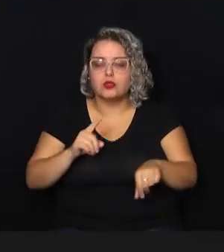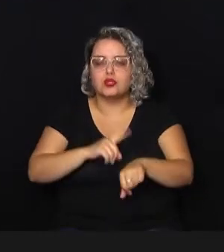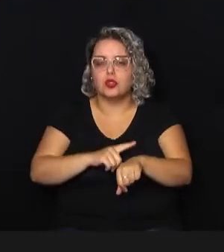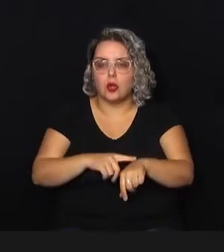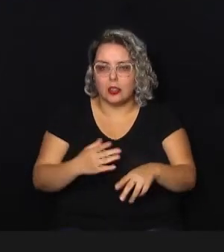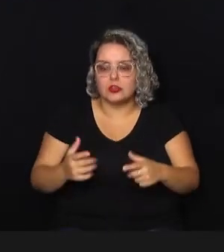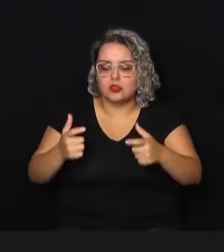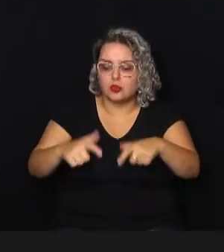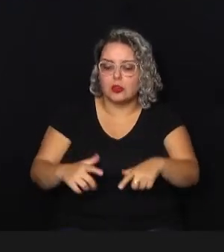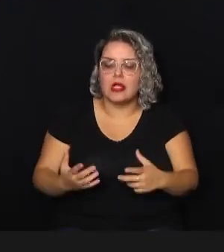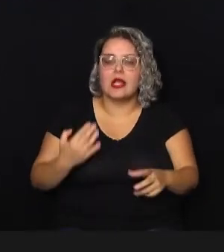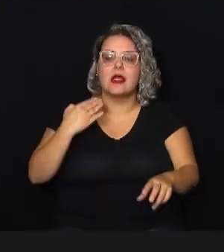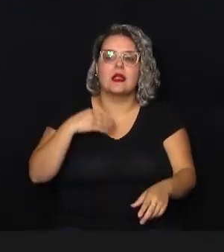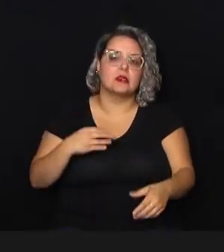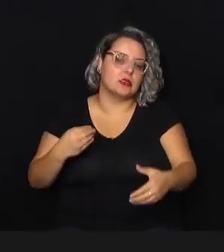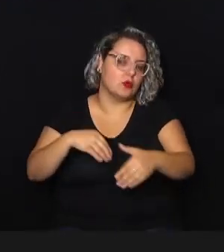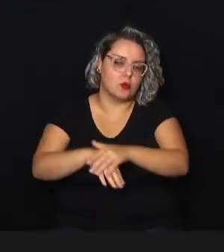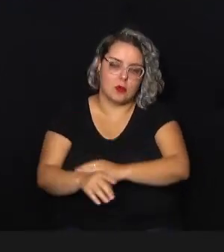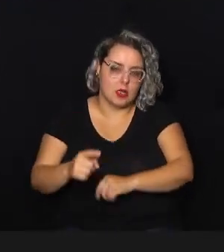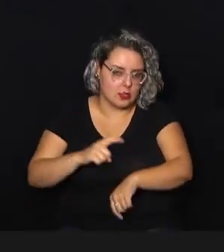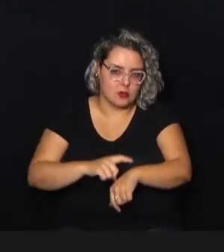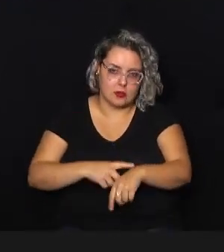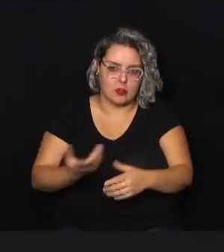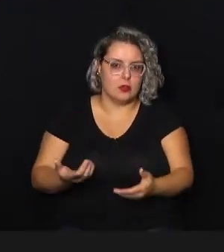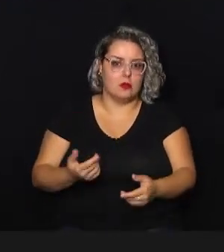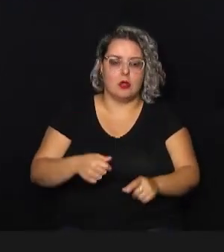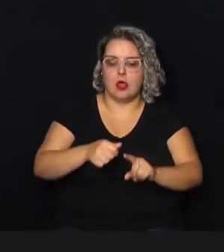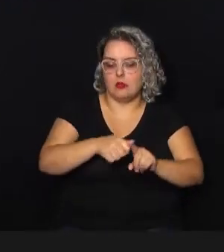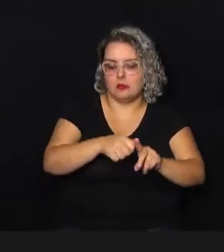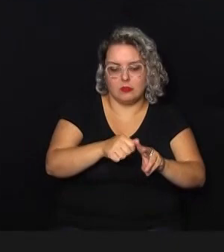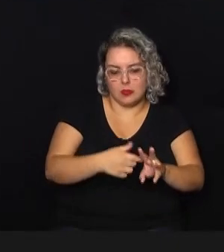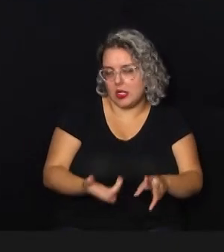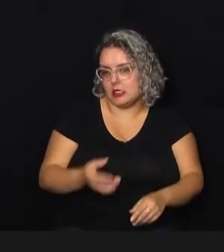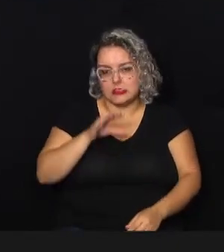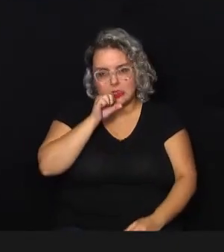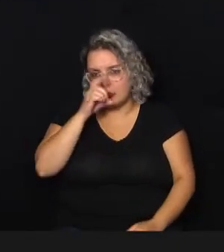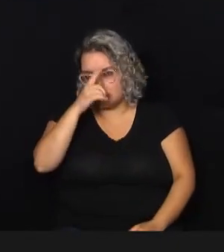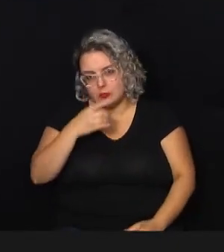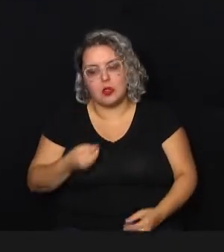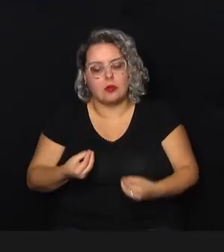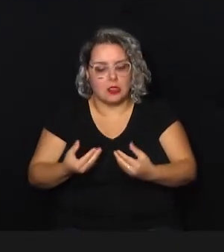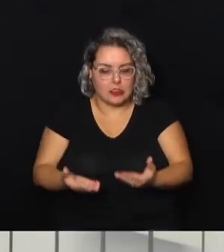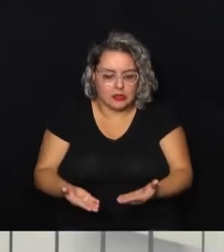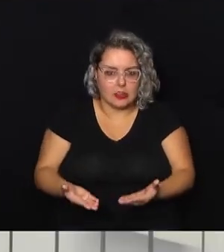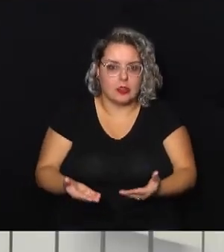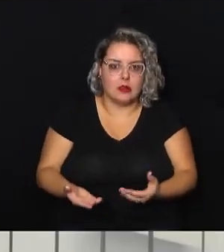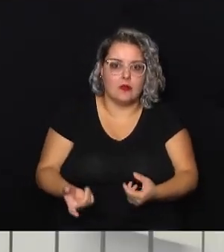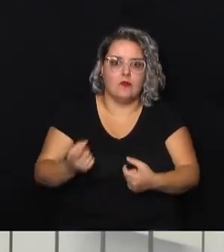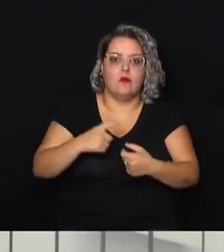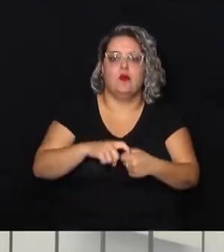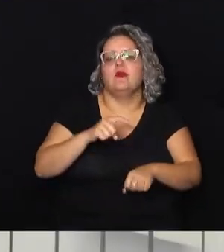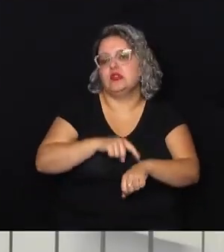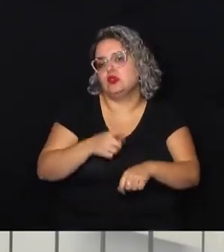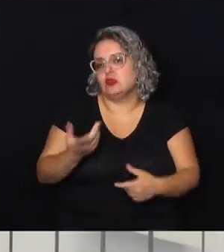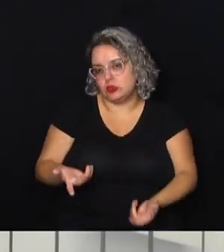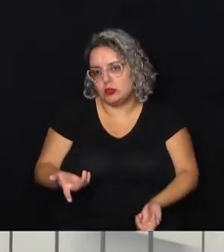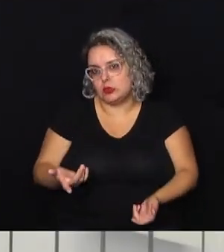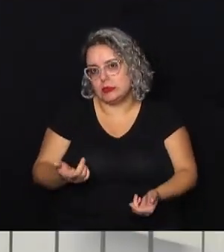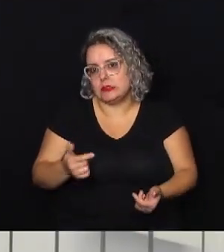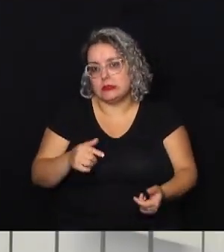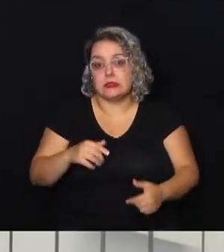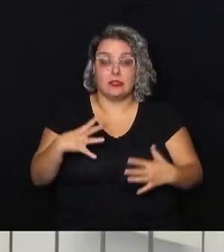ele vá compensando no decorrer da semana, do mês, é plenamente possível. O André Luiz, e isso precisa